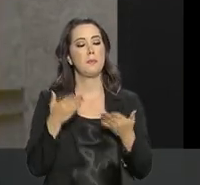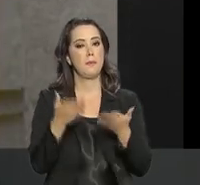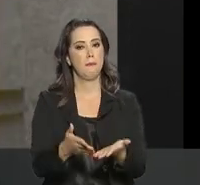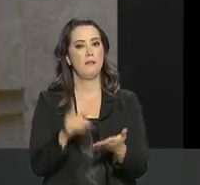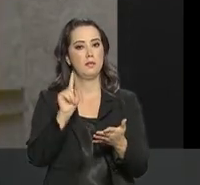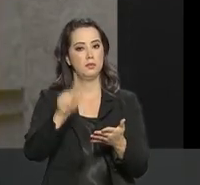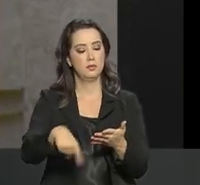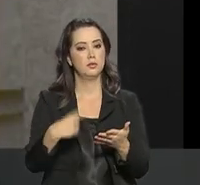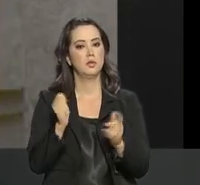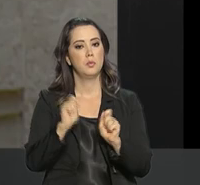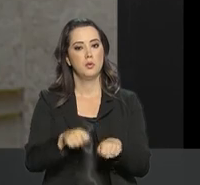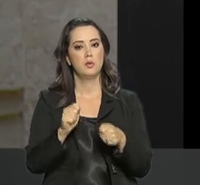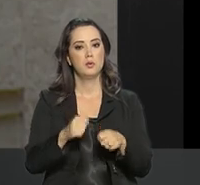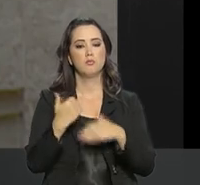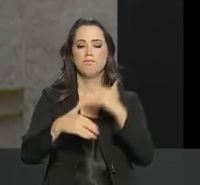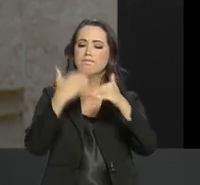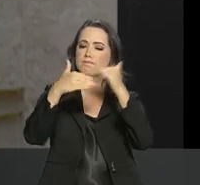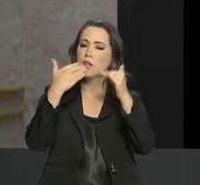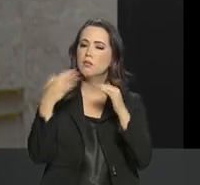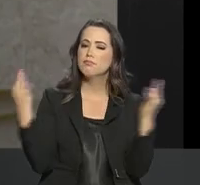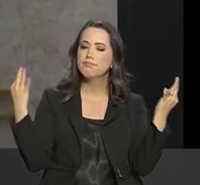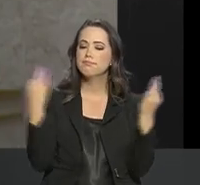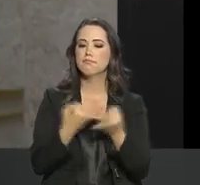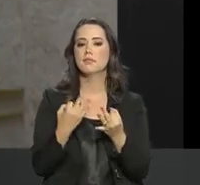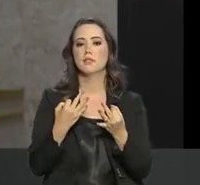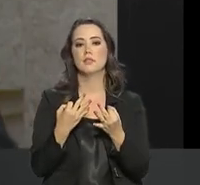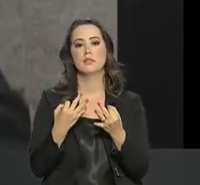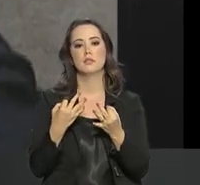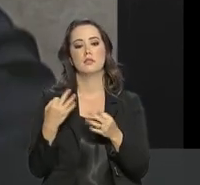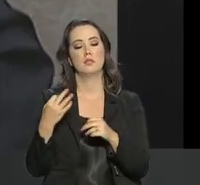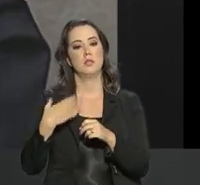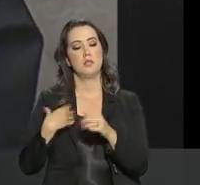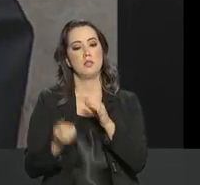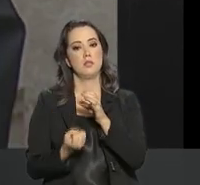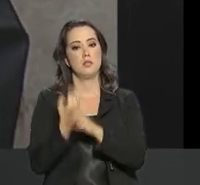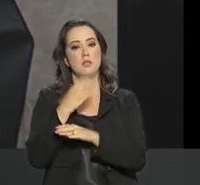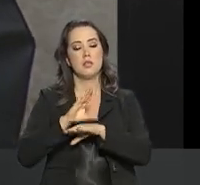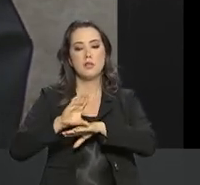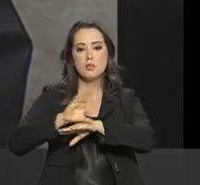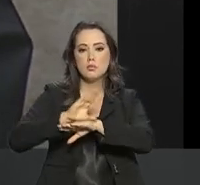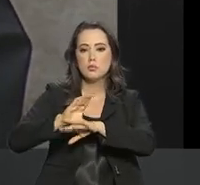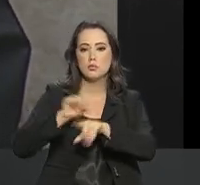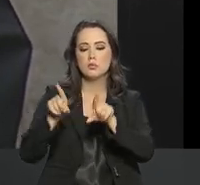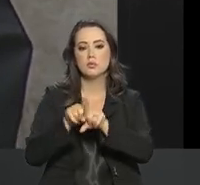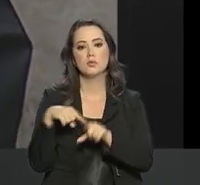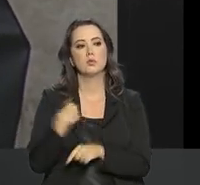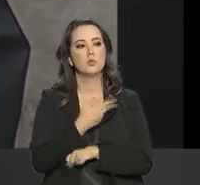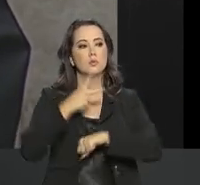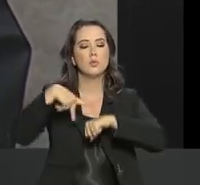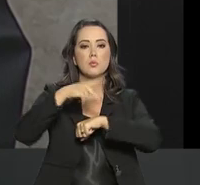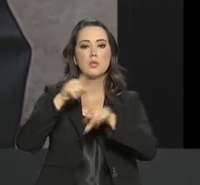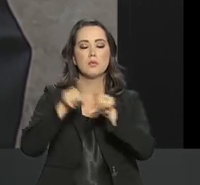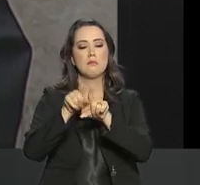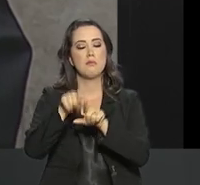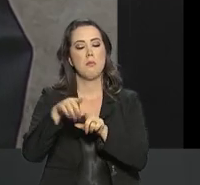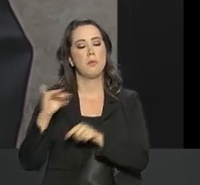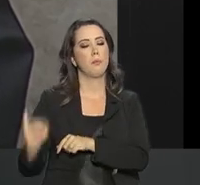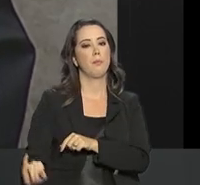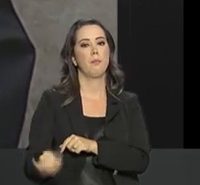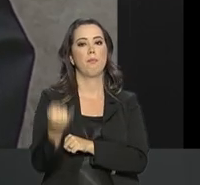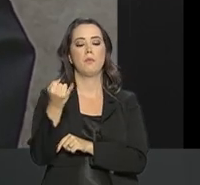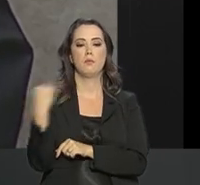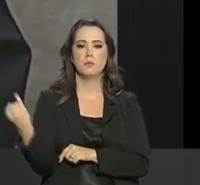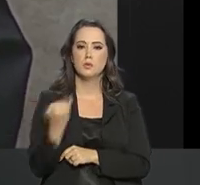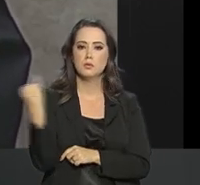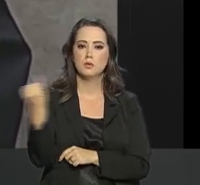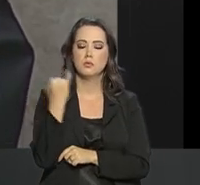isso mesmo, pode produzir um efeito extraordinário na concepção democrática do nosso país. Tive a oportunidade também